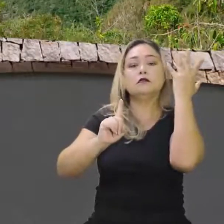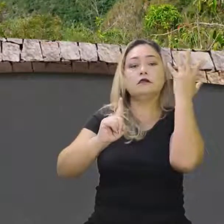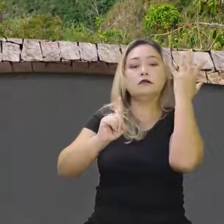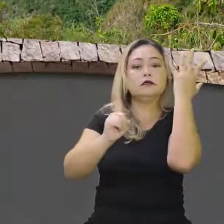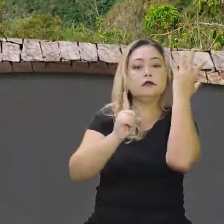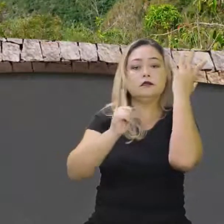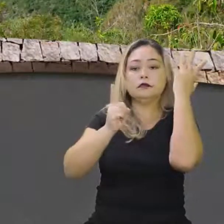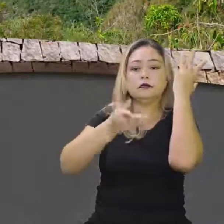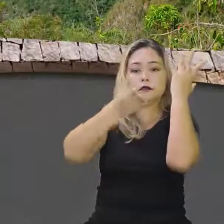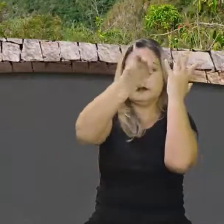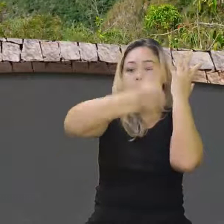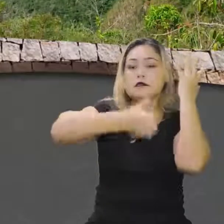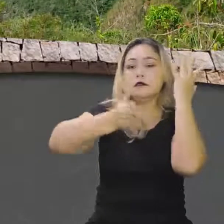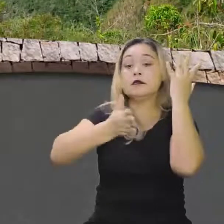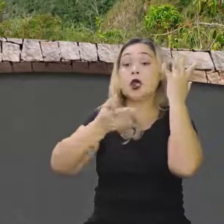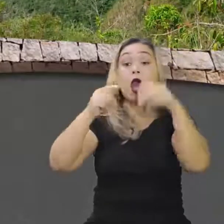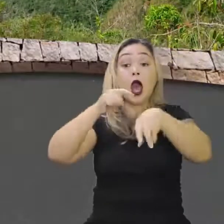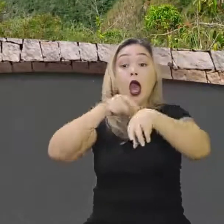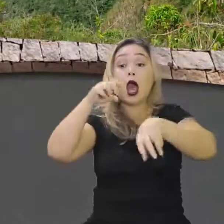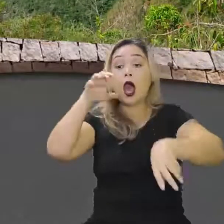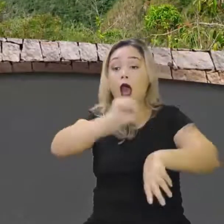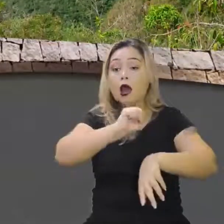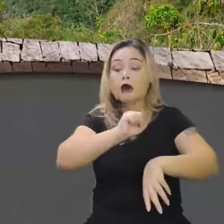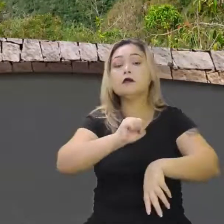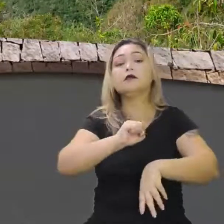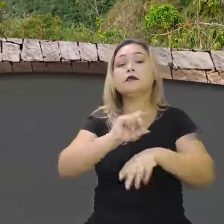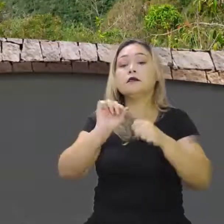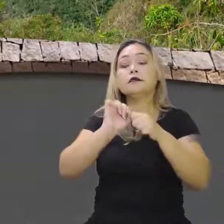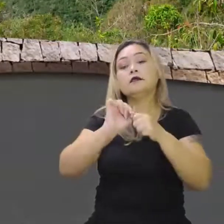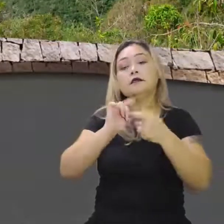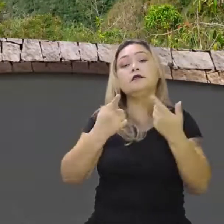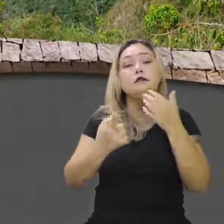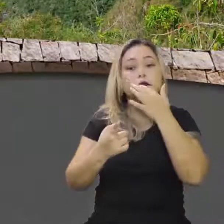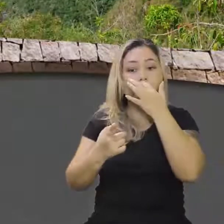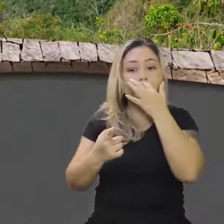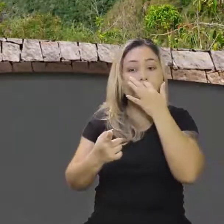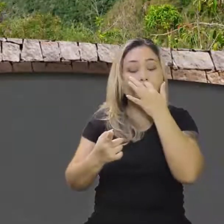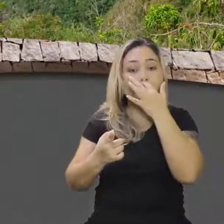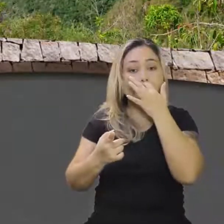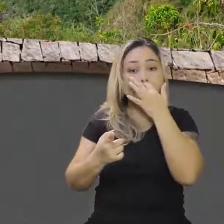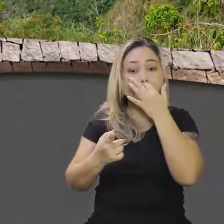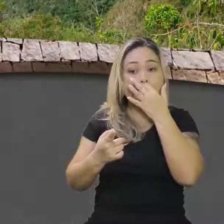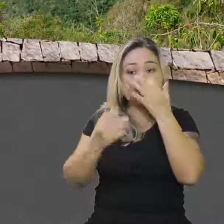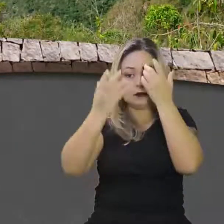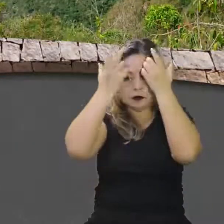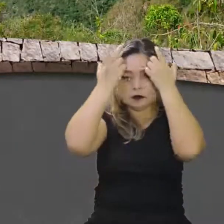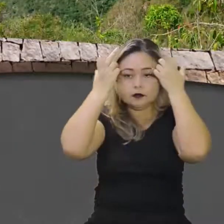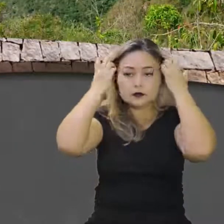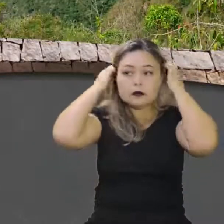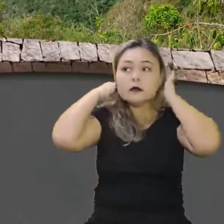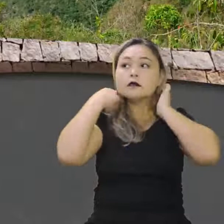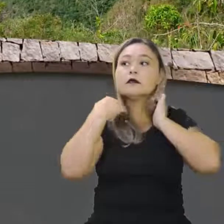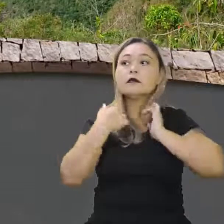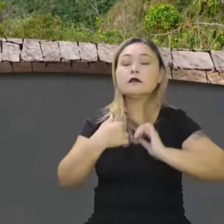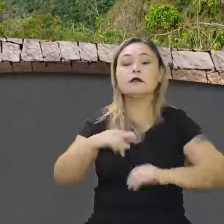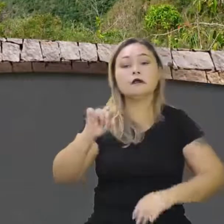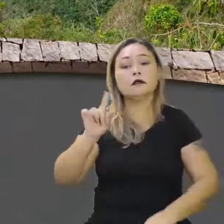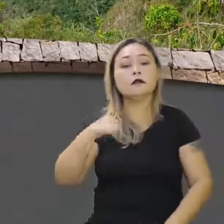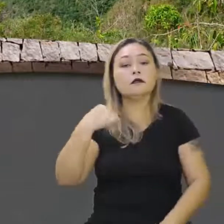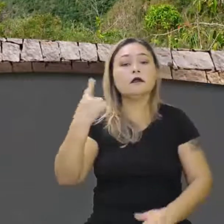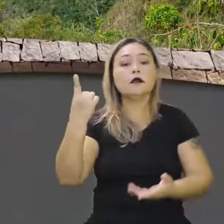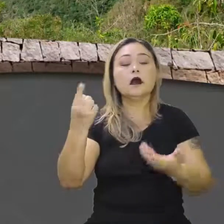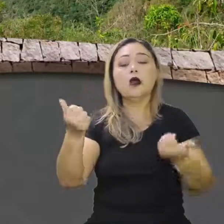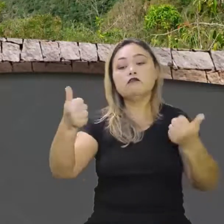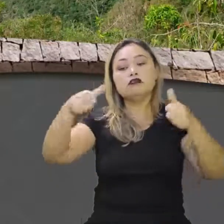em dois segundos já estavam na outra árvore. Então, a produção se tornou muito mais intensa. E aí veio a